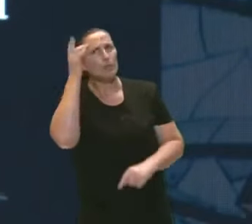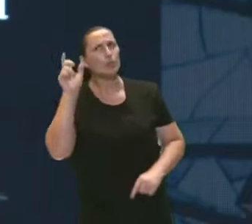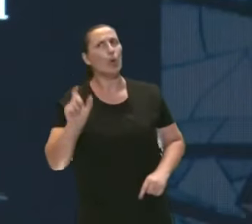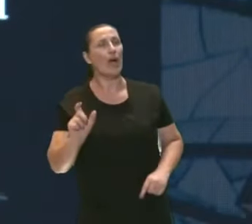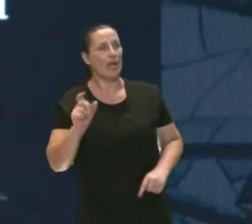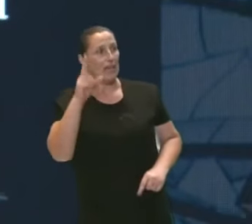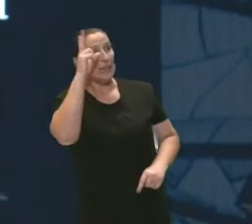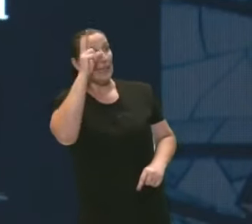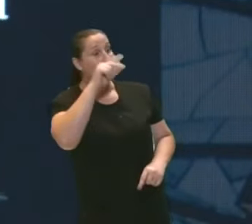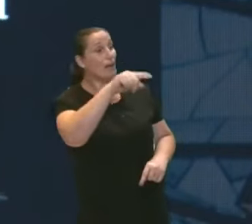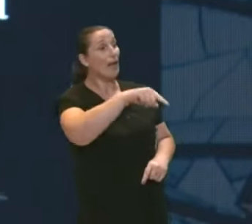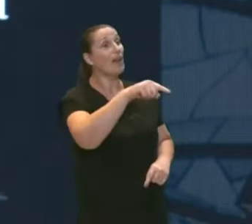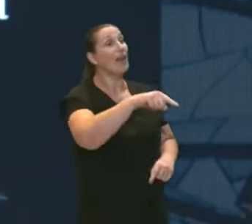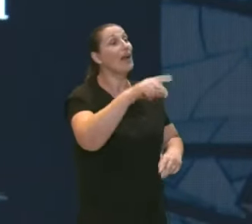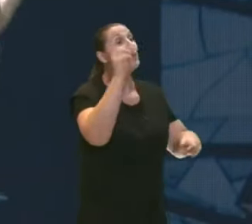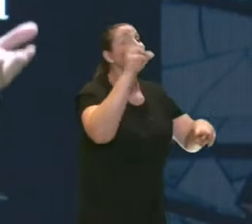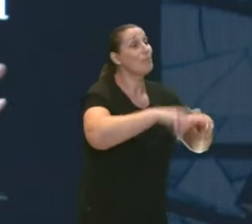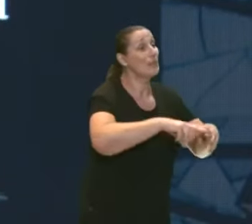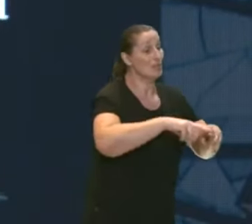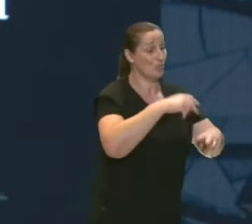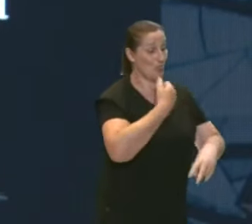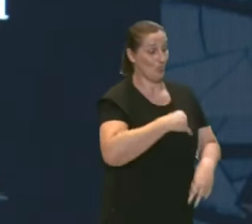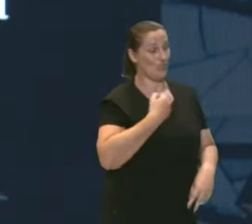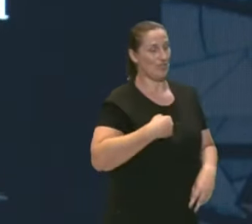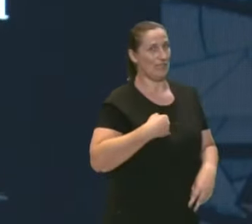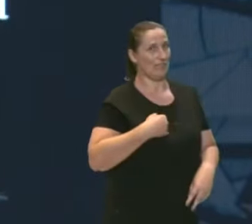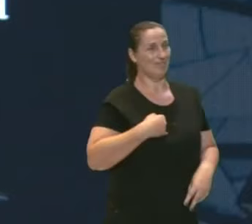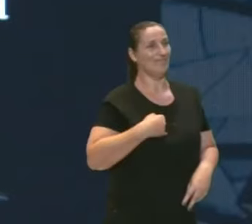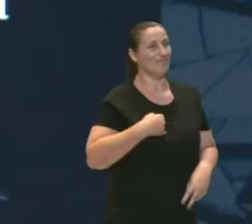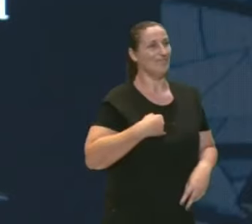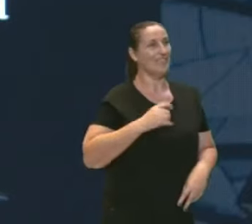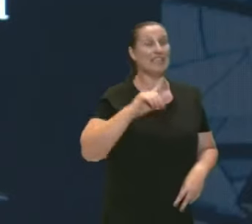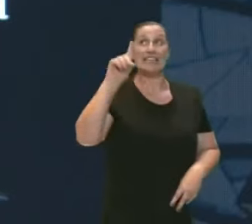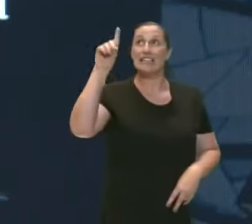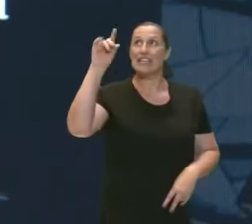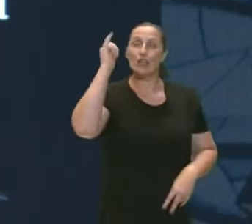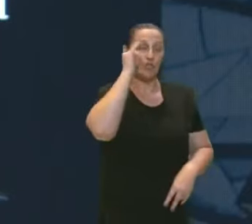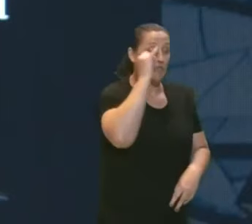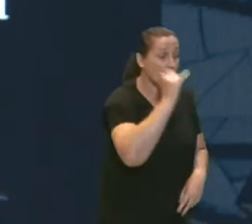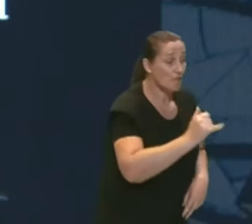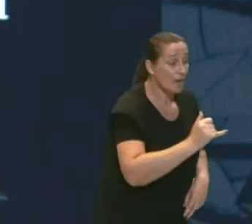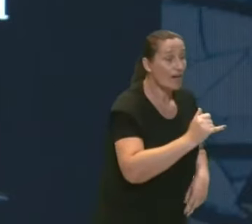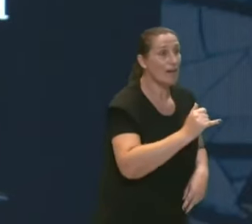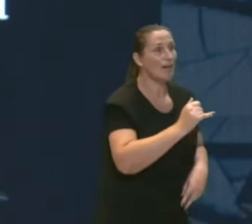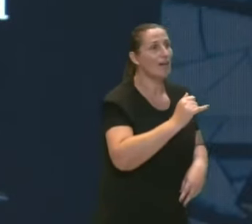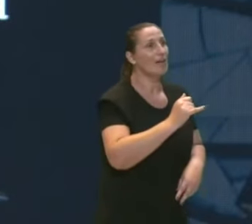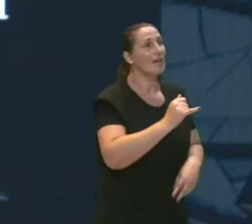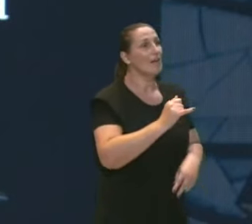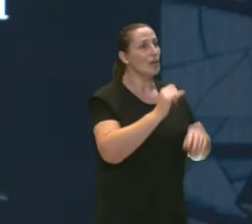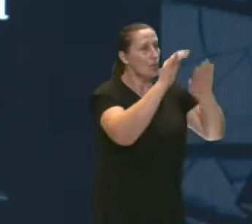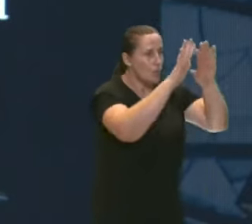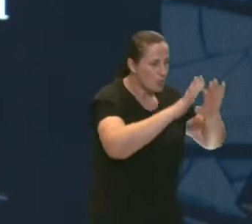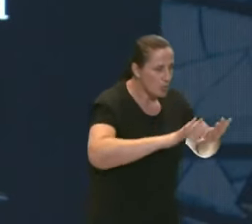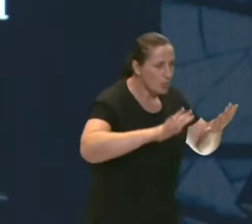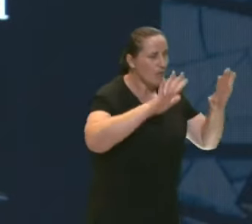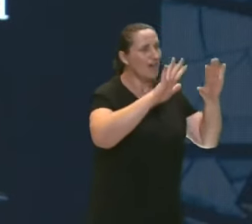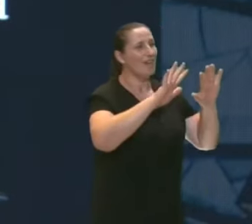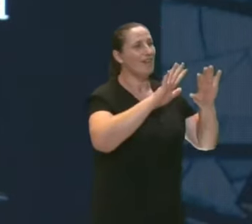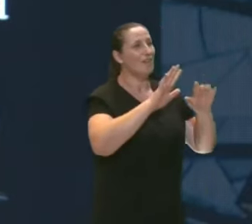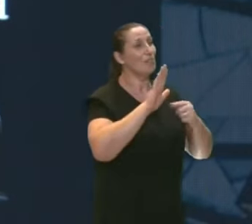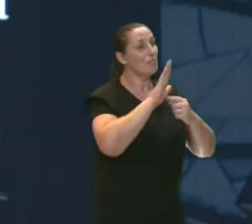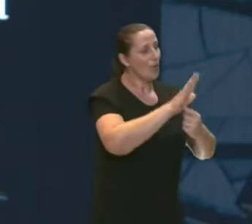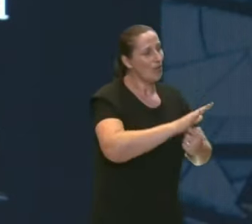com a ajuda de Deus, na verdade Deus revela a José o que era o sonho do Faraó, e por causa disso ele